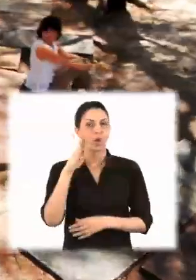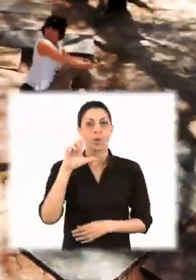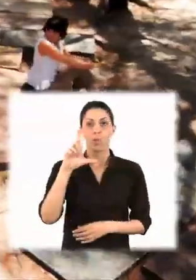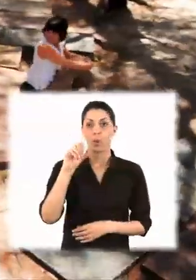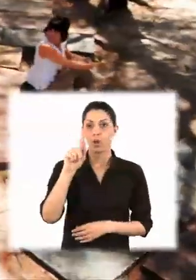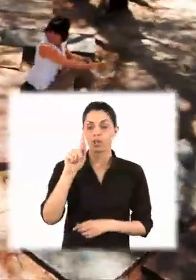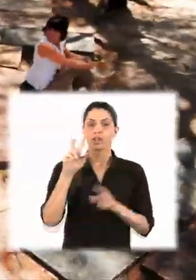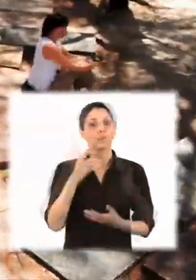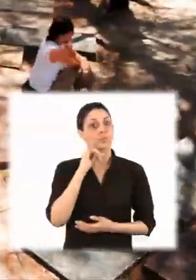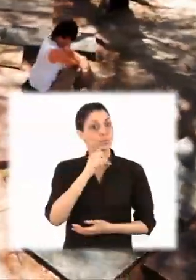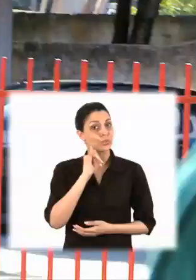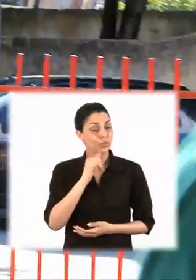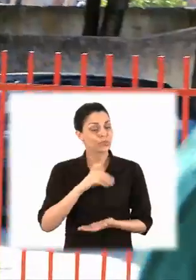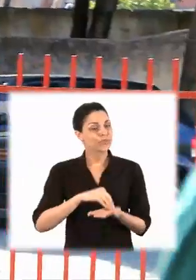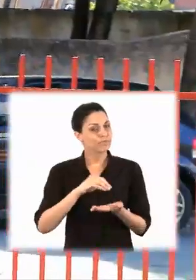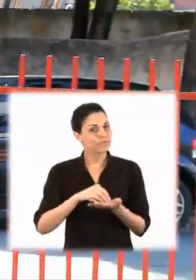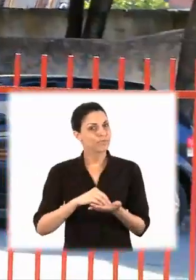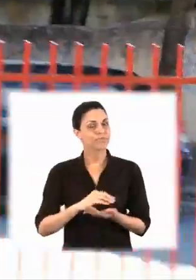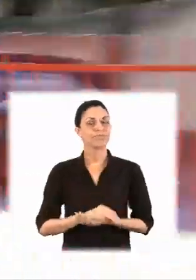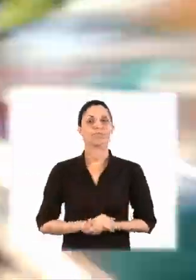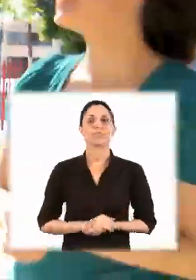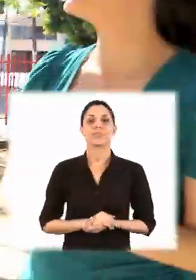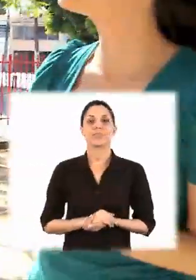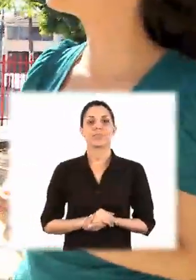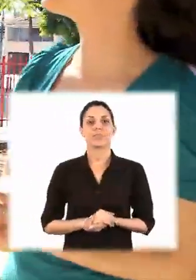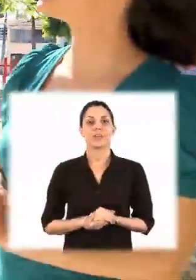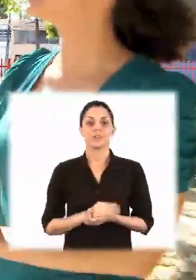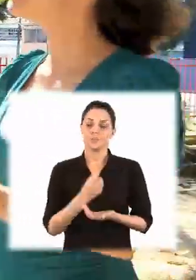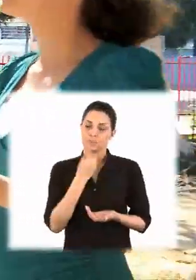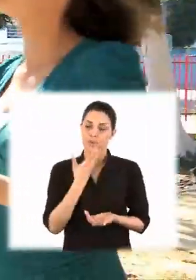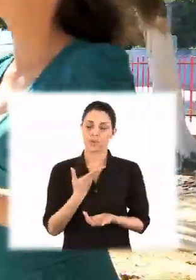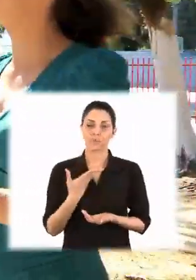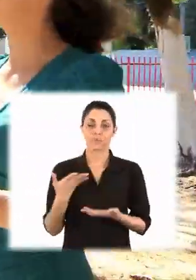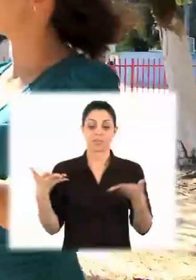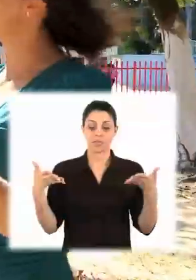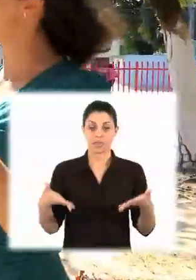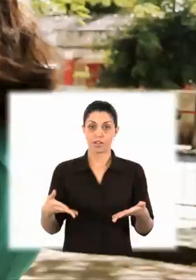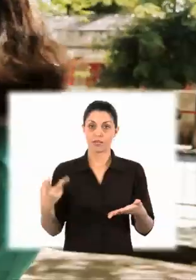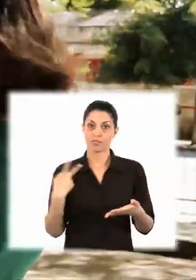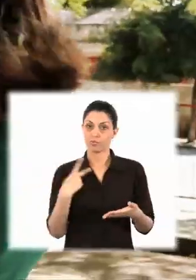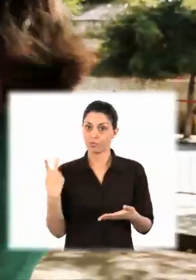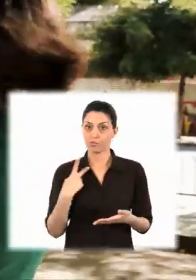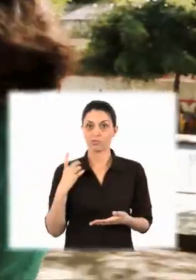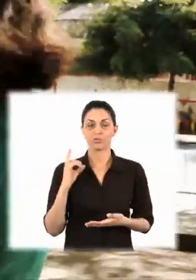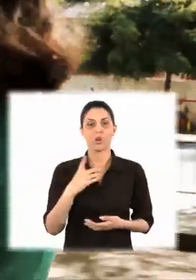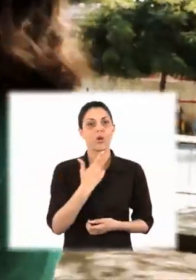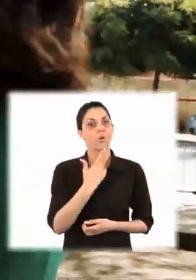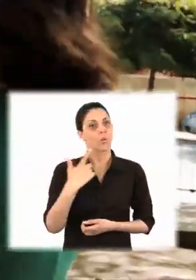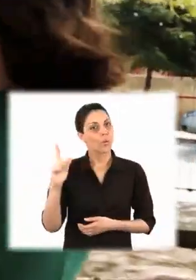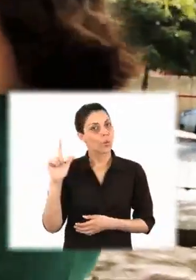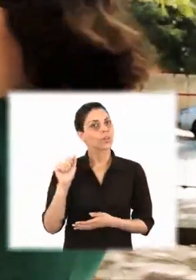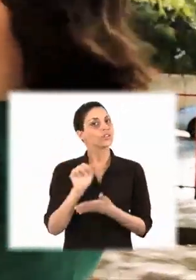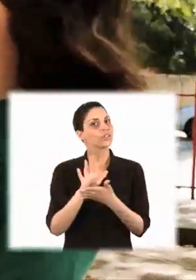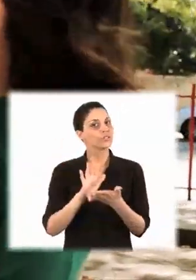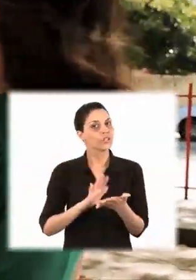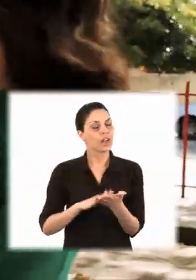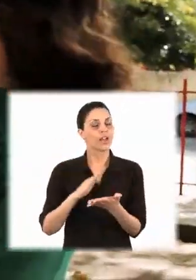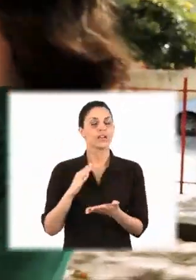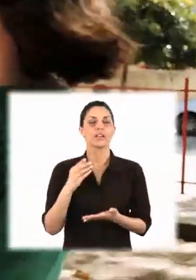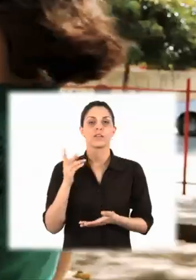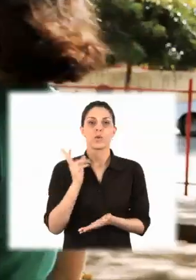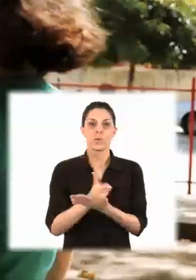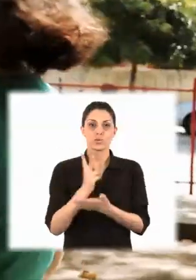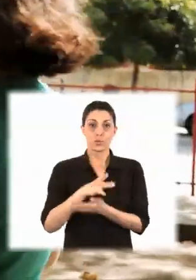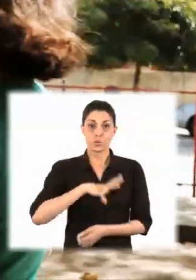próprio blog falando sobre bullying. Muito bem, Alan. Eu te trouxe aqui para a nossa atividade, agora só eu e você, para a gente continuar aí vendo